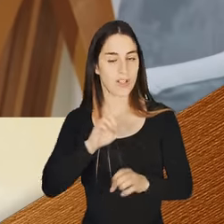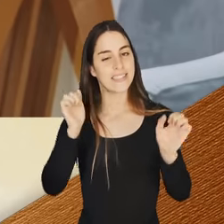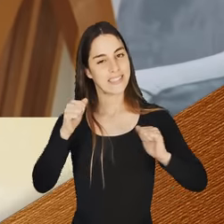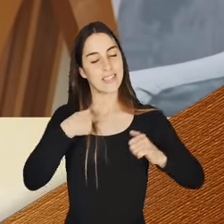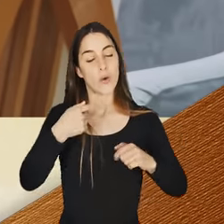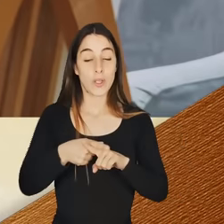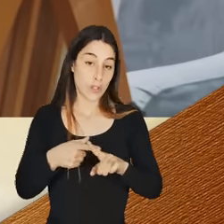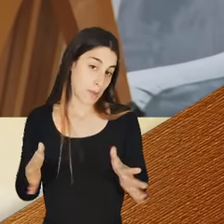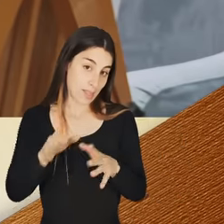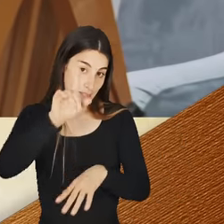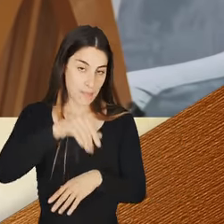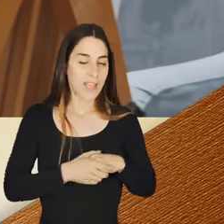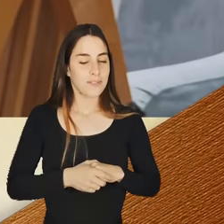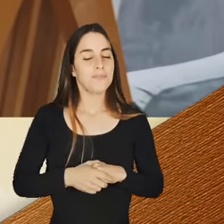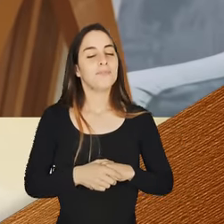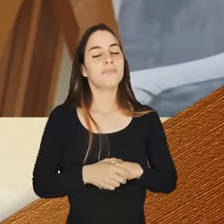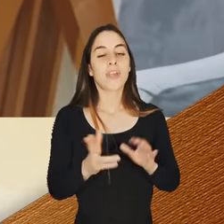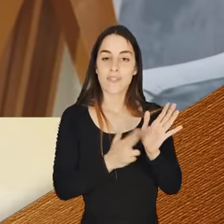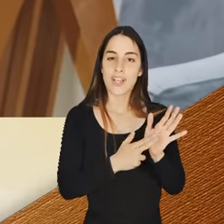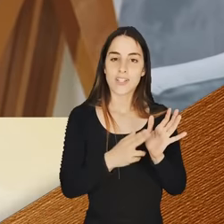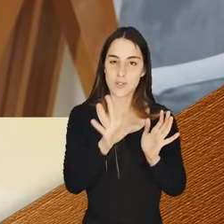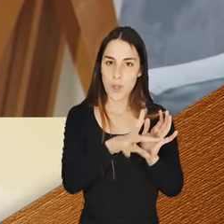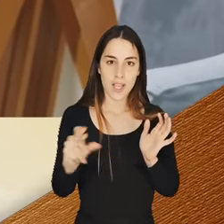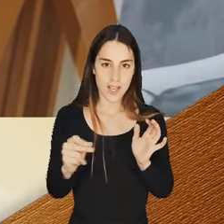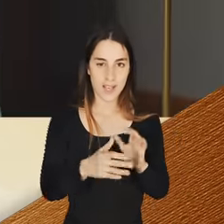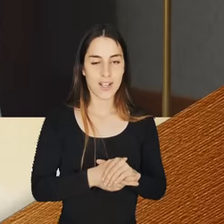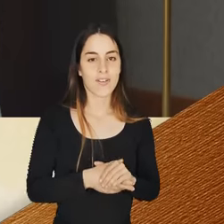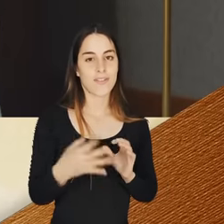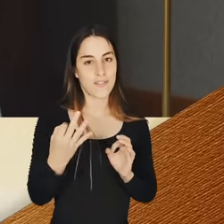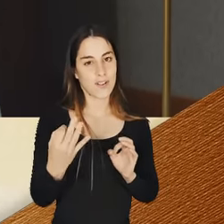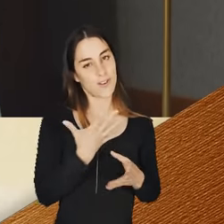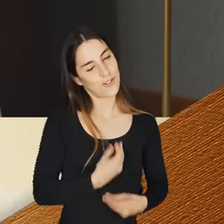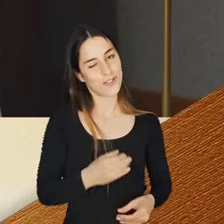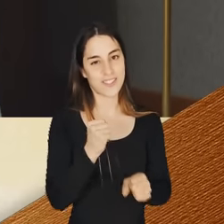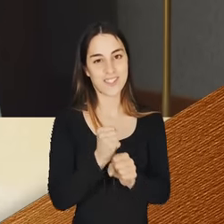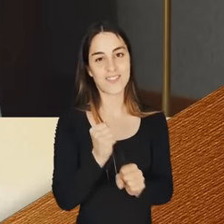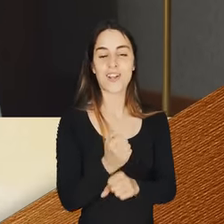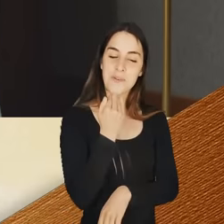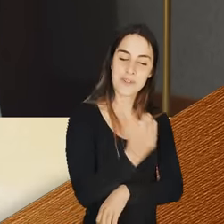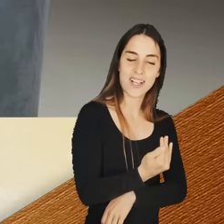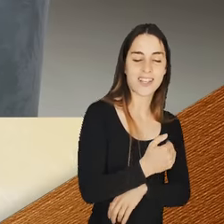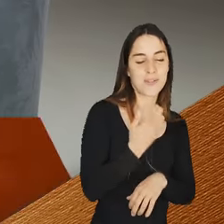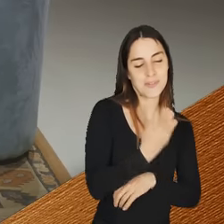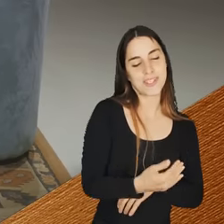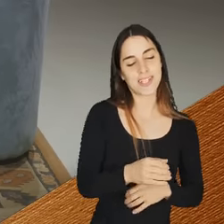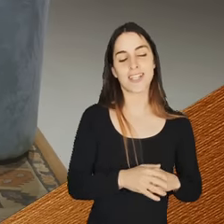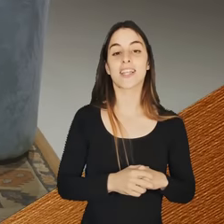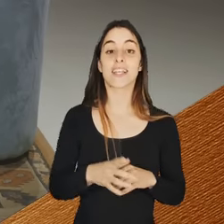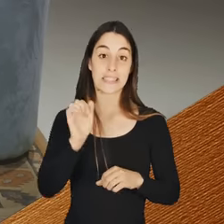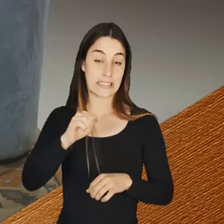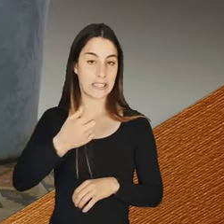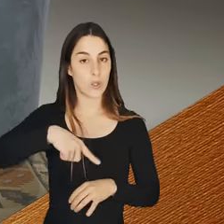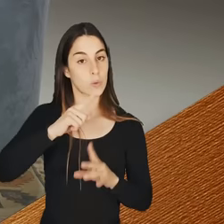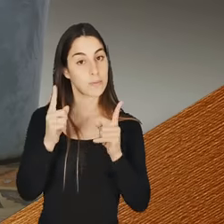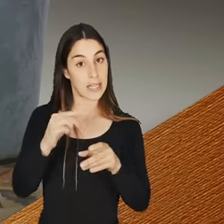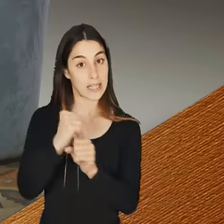ver como é que vai ficar. Verdade, está. Joana, gosto muito do seu trabalho. Já agora deixe-me só dar este apontamento. Muito obrigada, Armindo. Sim, vamos começar a trabalhar. Eu preciso só de